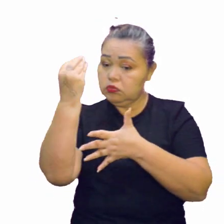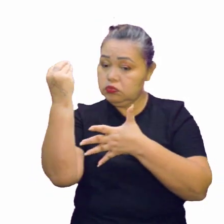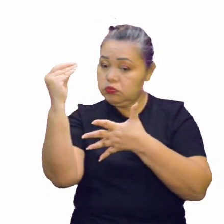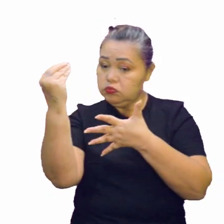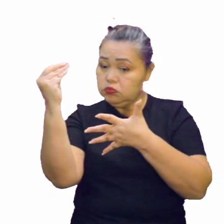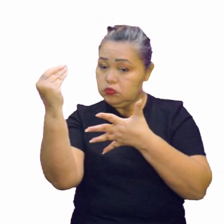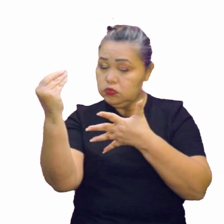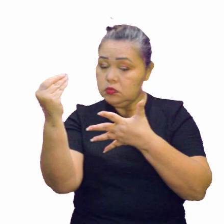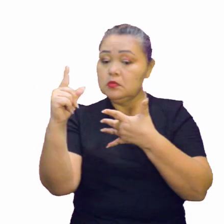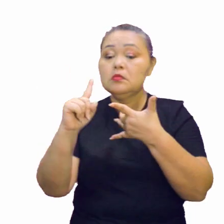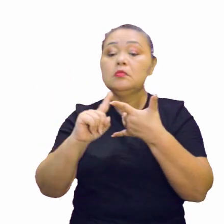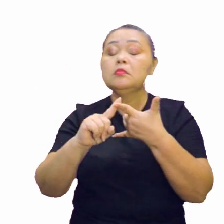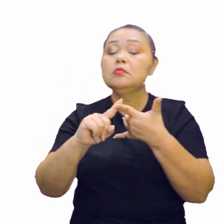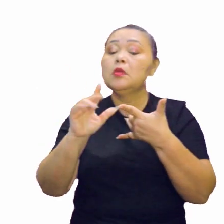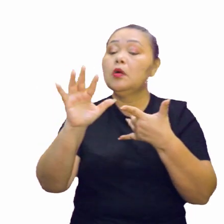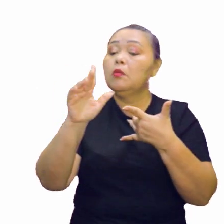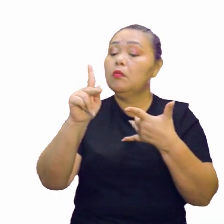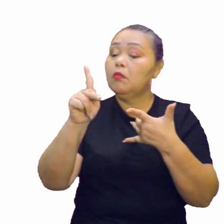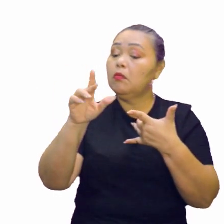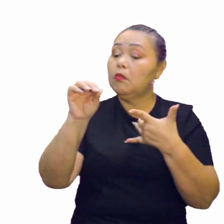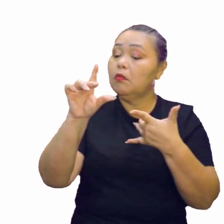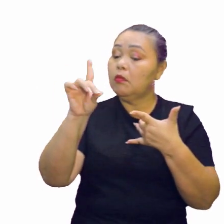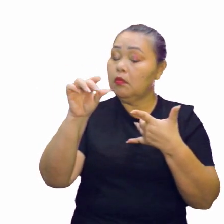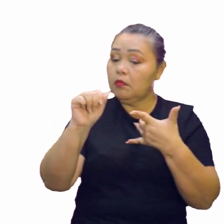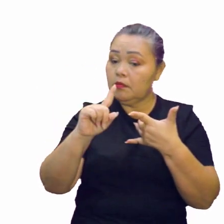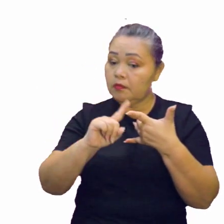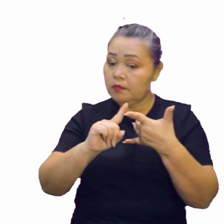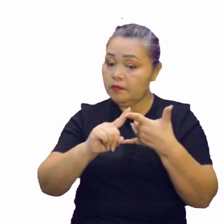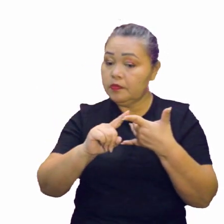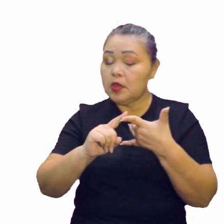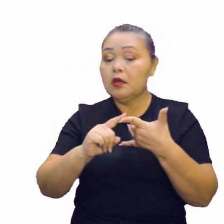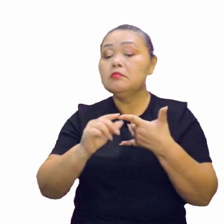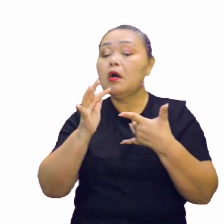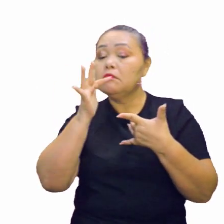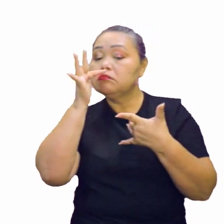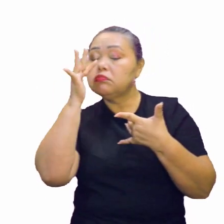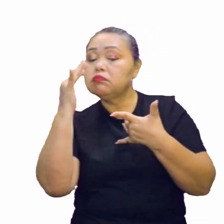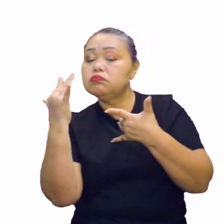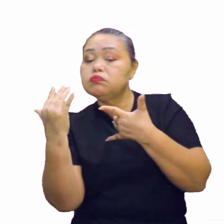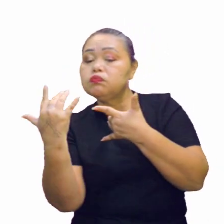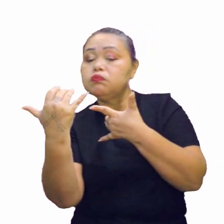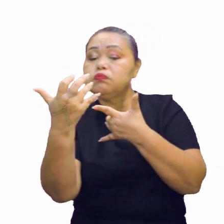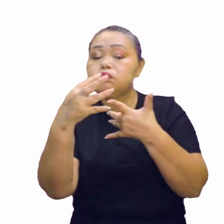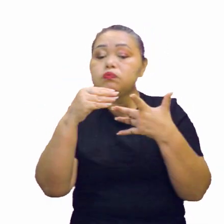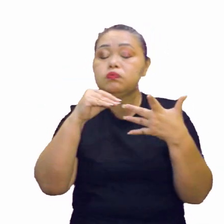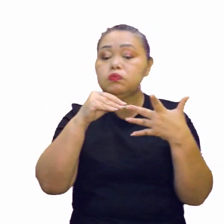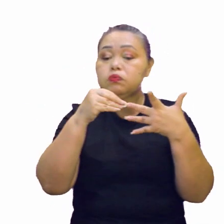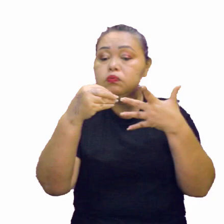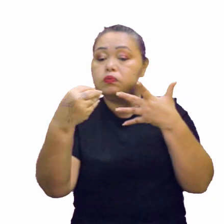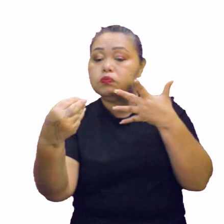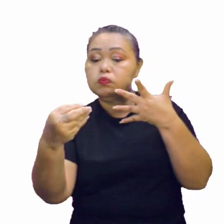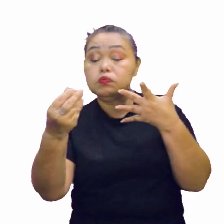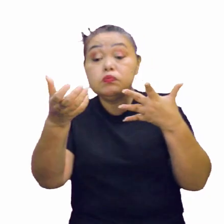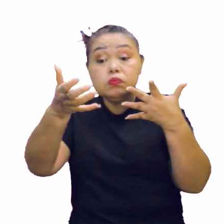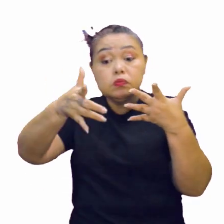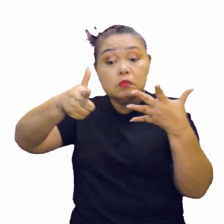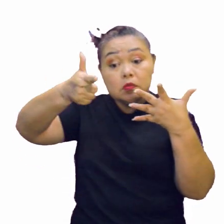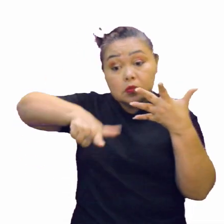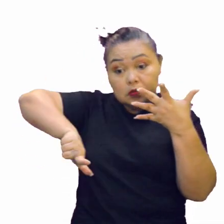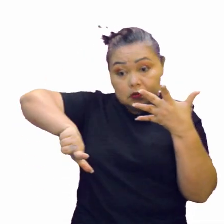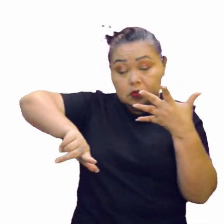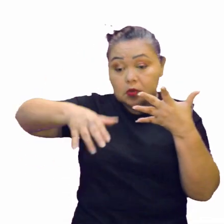formação, poda de floração, condução, renovação, poda